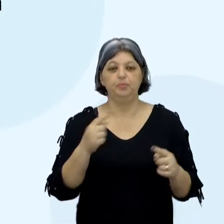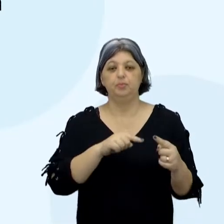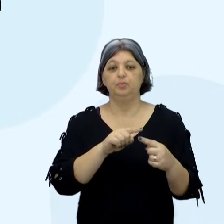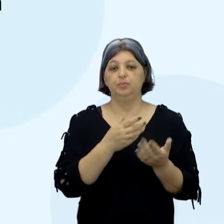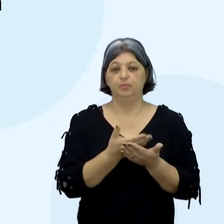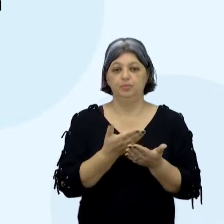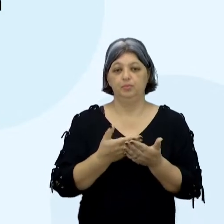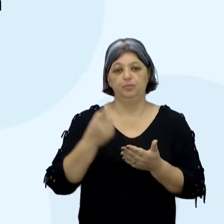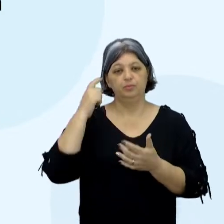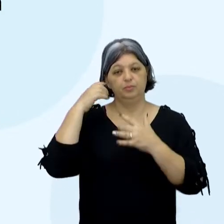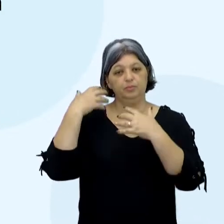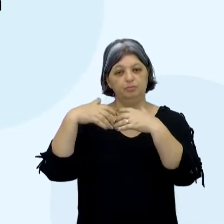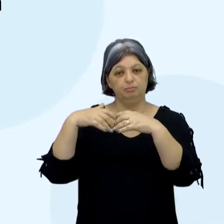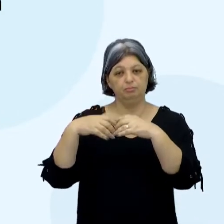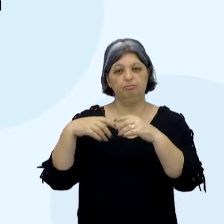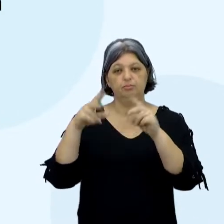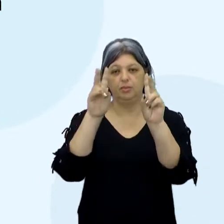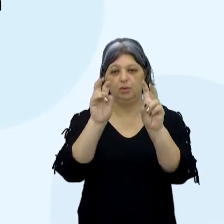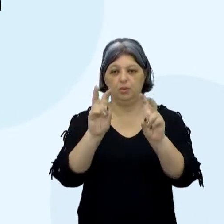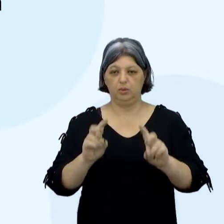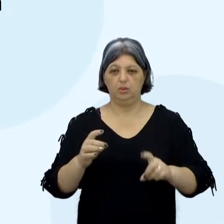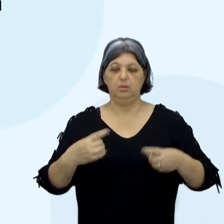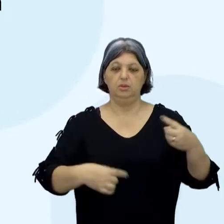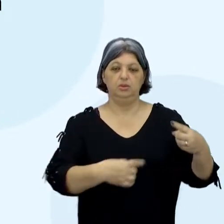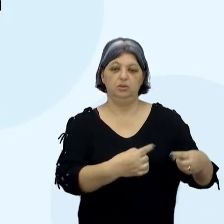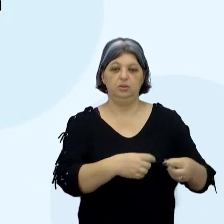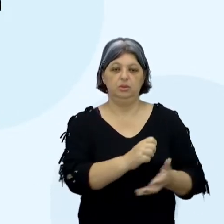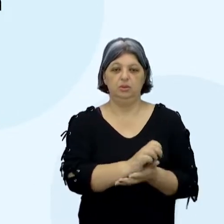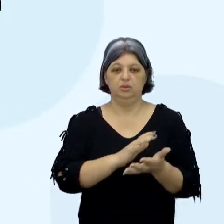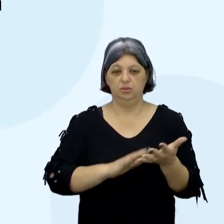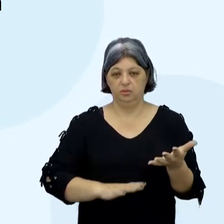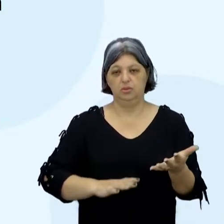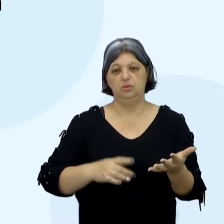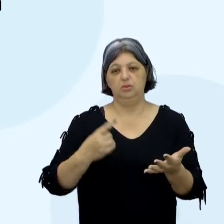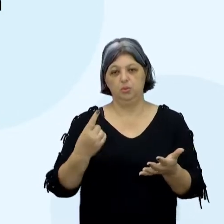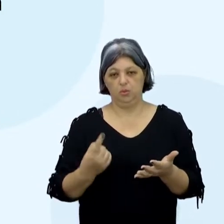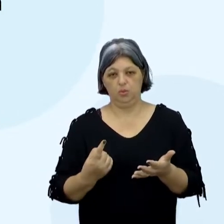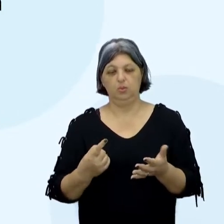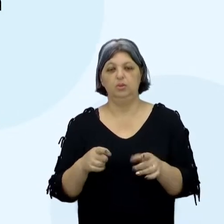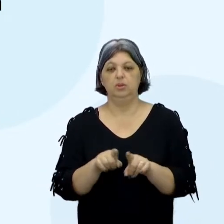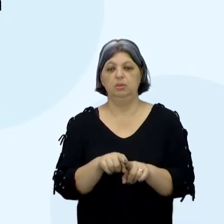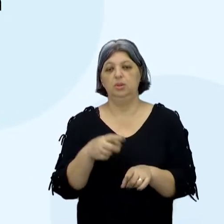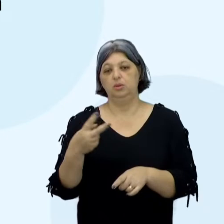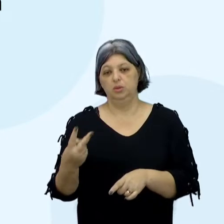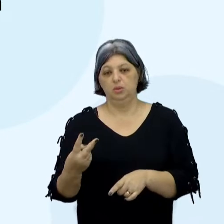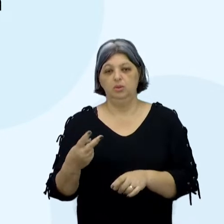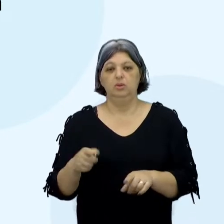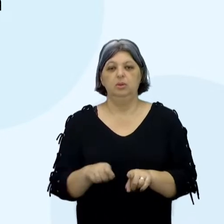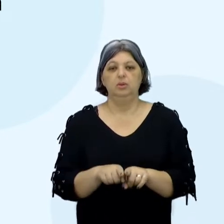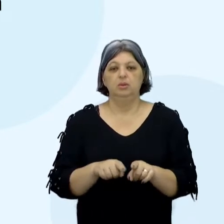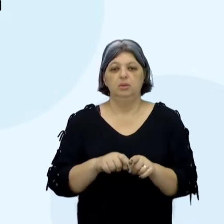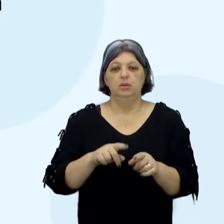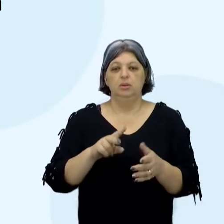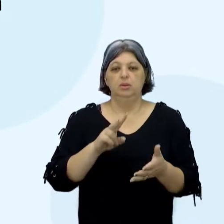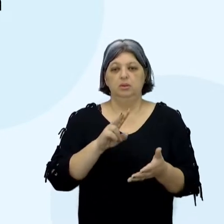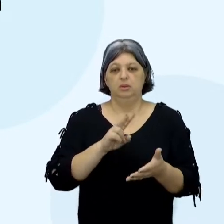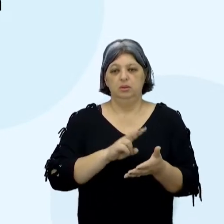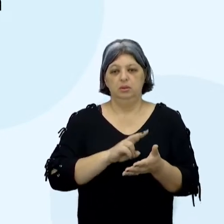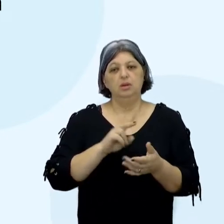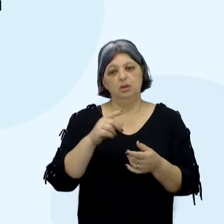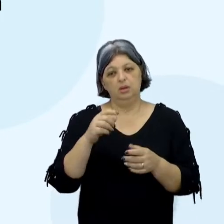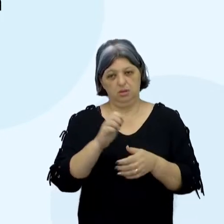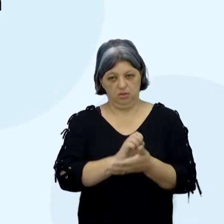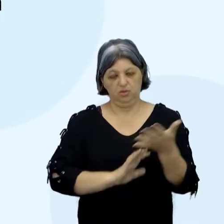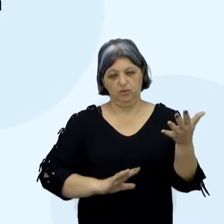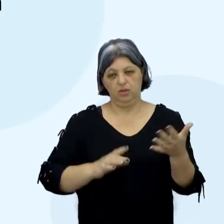é refletir sobre os temas discutidos nas atividades 1 e 2, né? E ampliar, na verdade é na atividade 1, né,